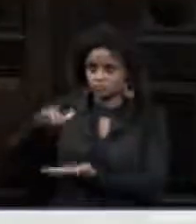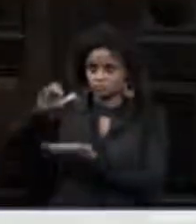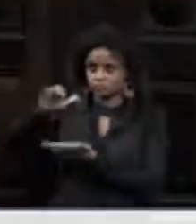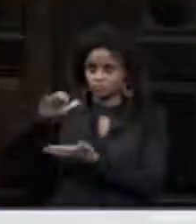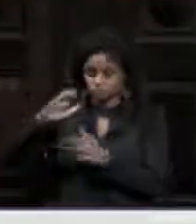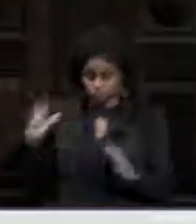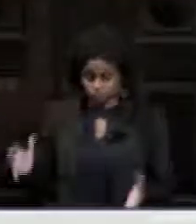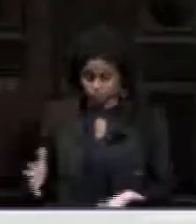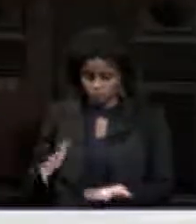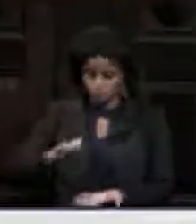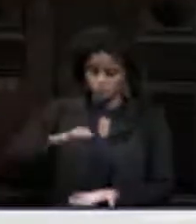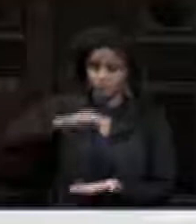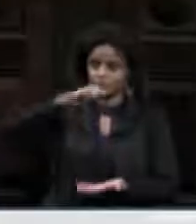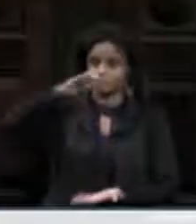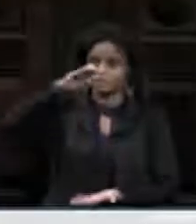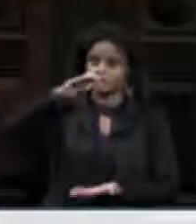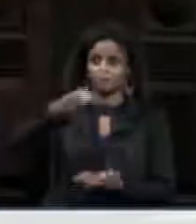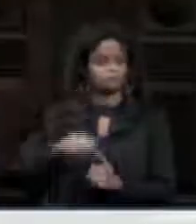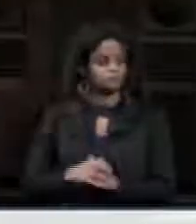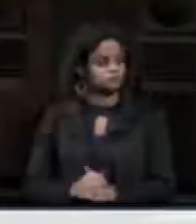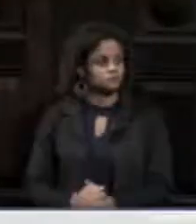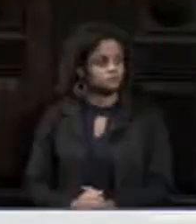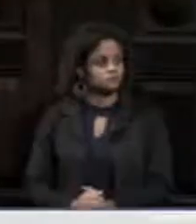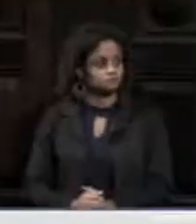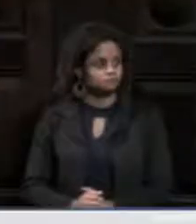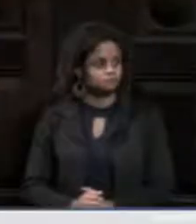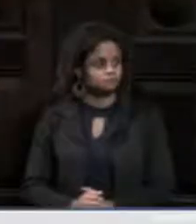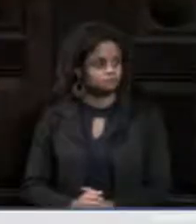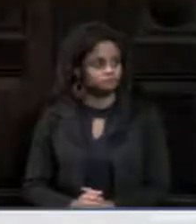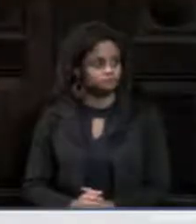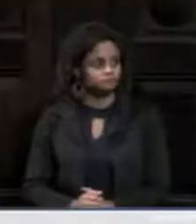altos, Monte Alto de Sal.